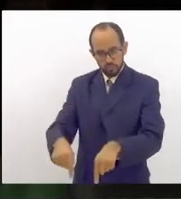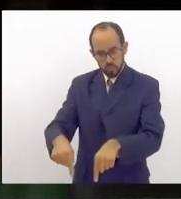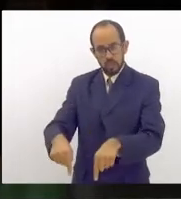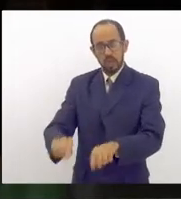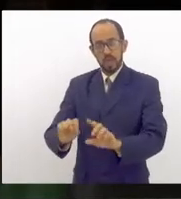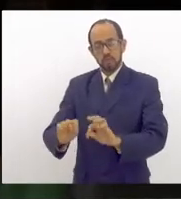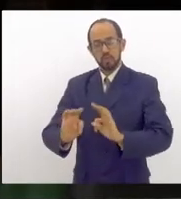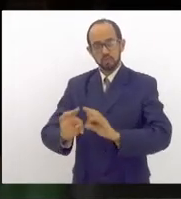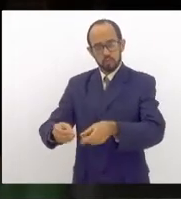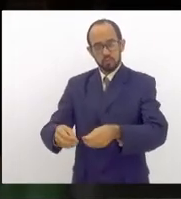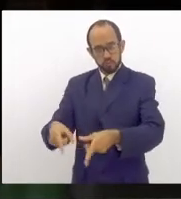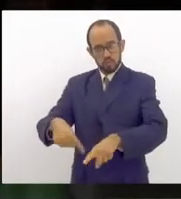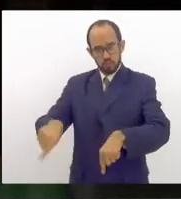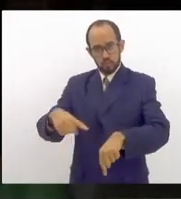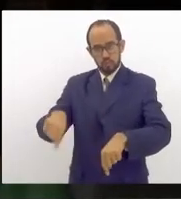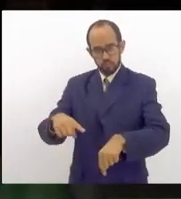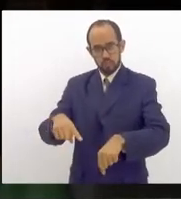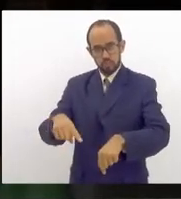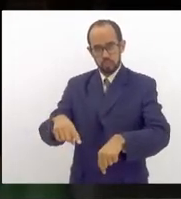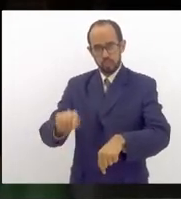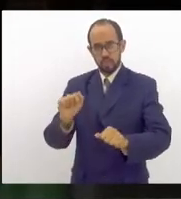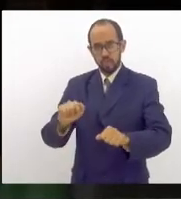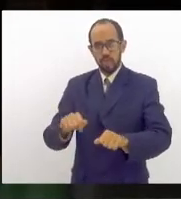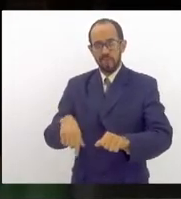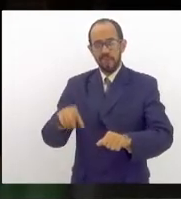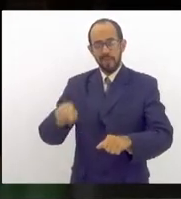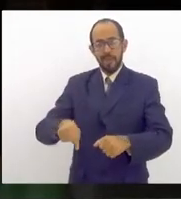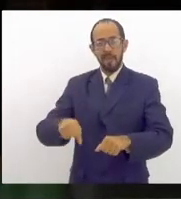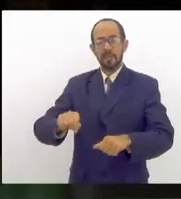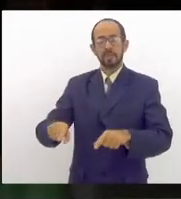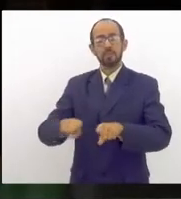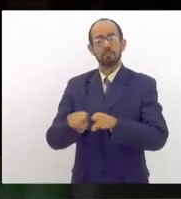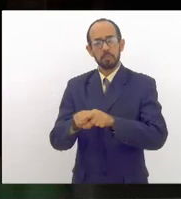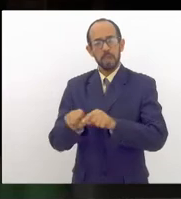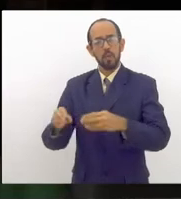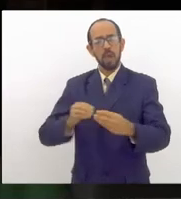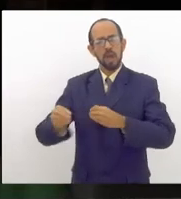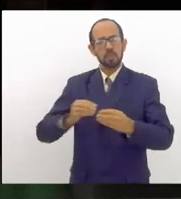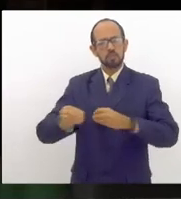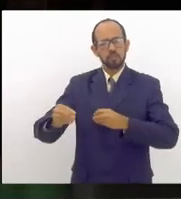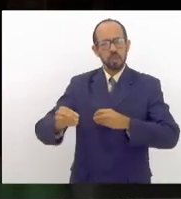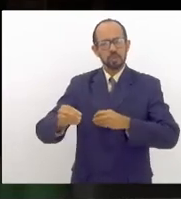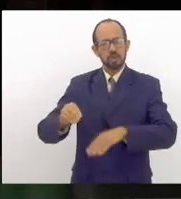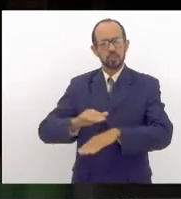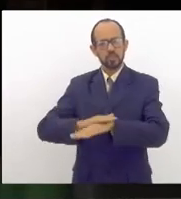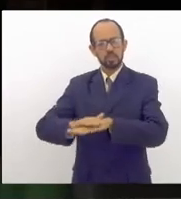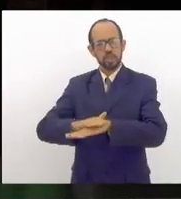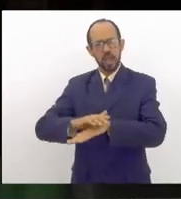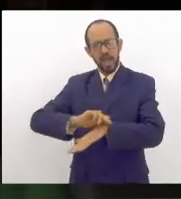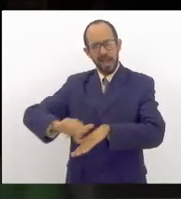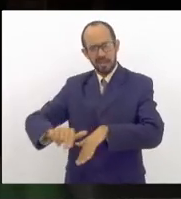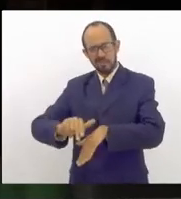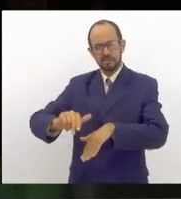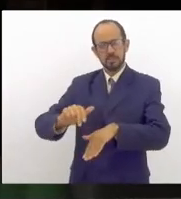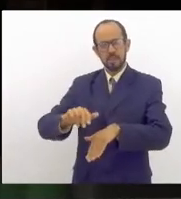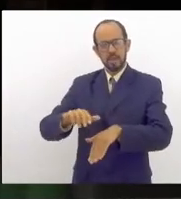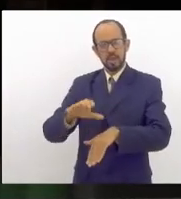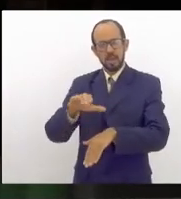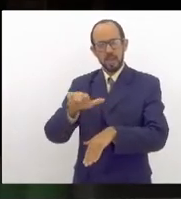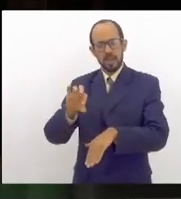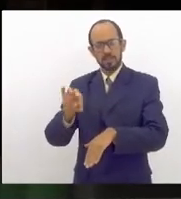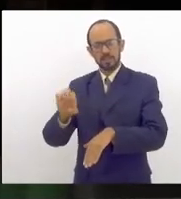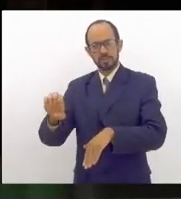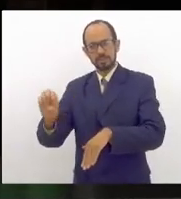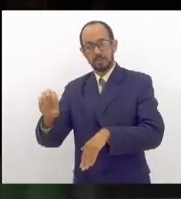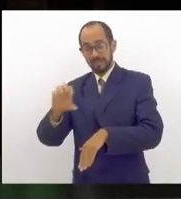trabalhadoras e isso passa pela articulação de raça classe gênero e uma aproximação com a vida real das